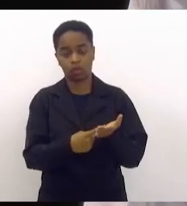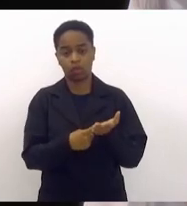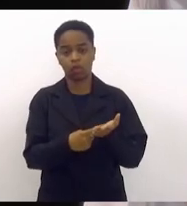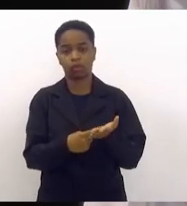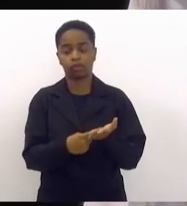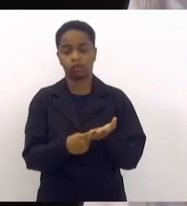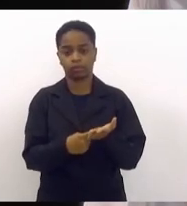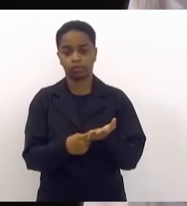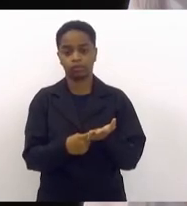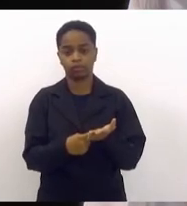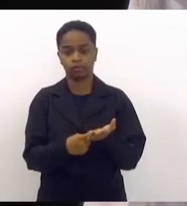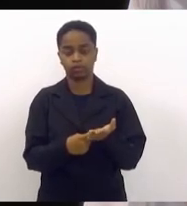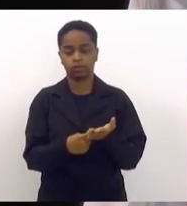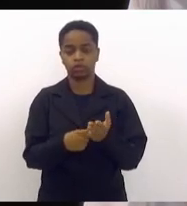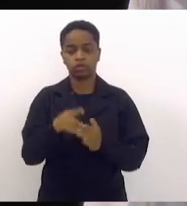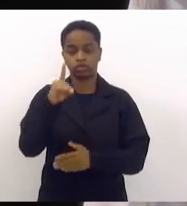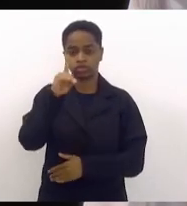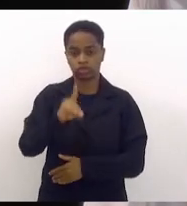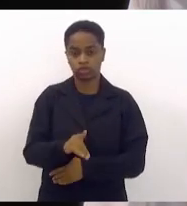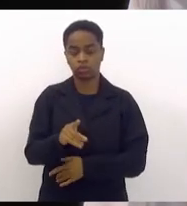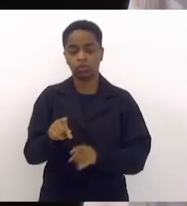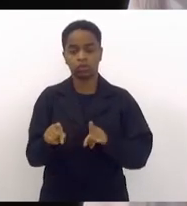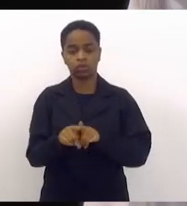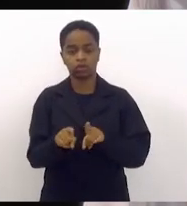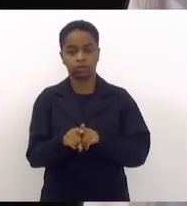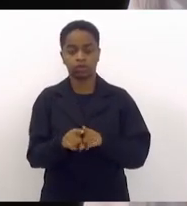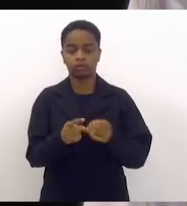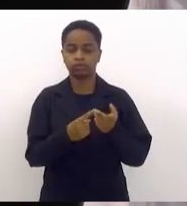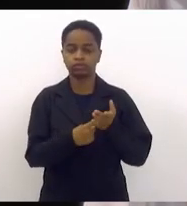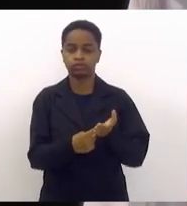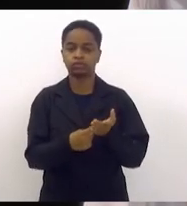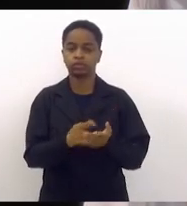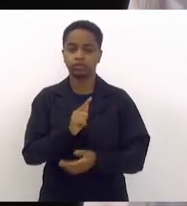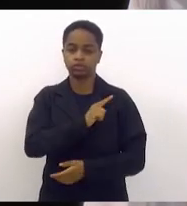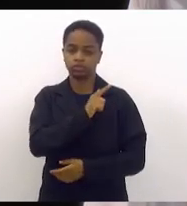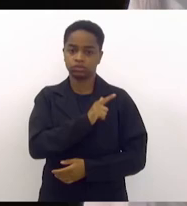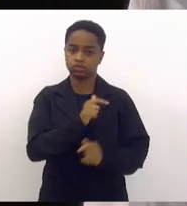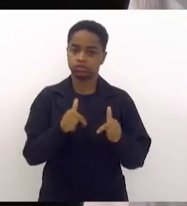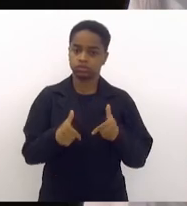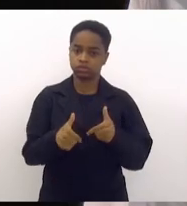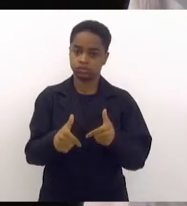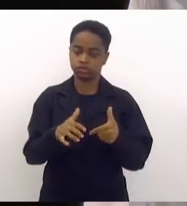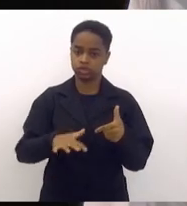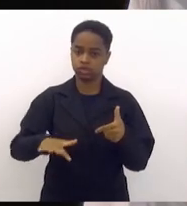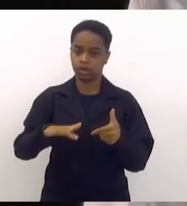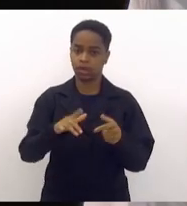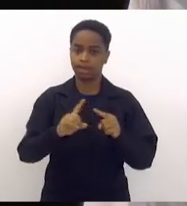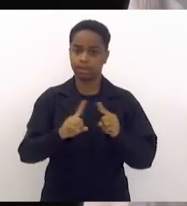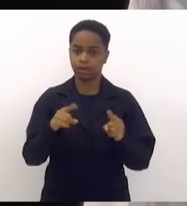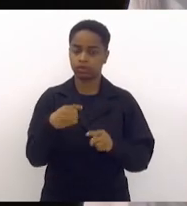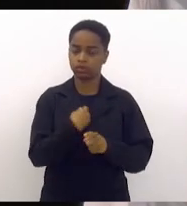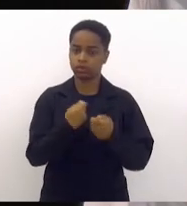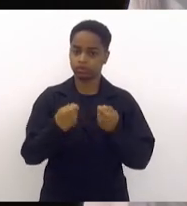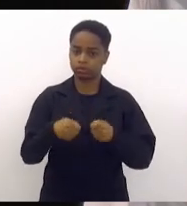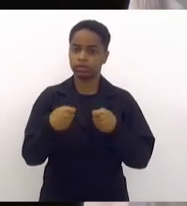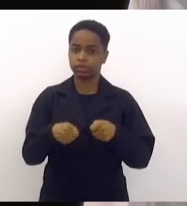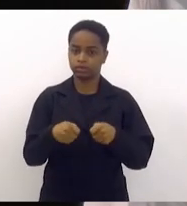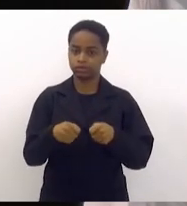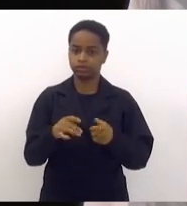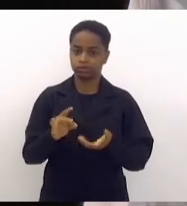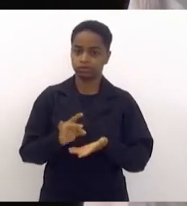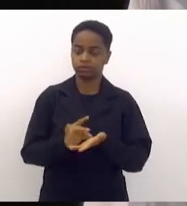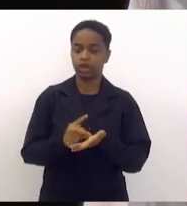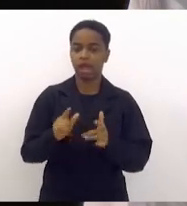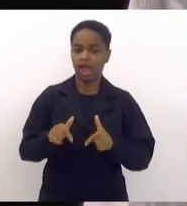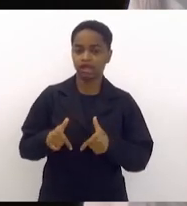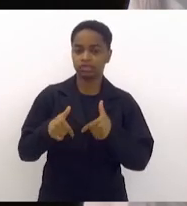do do dos diretores o compromisso de boa parte de gerentes executivos gerentes Gerais mas a gente tem que fazer uma limpa dentro da